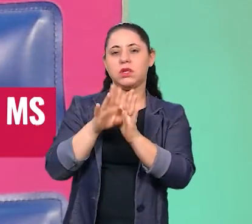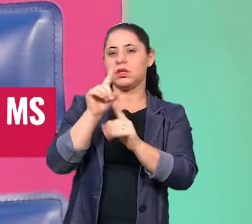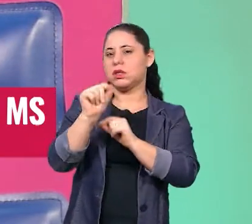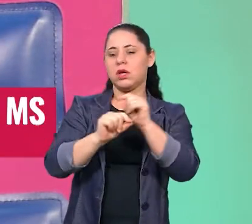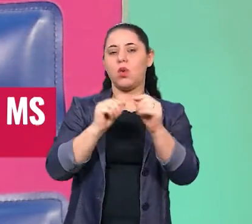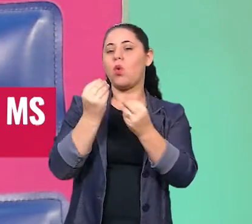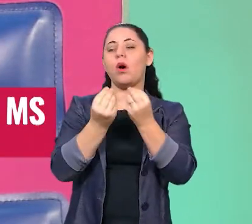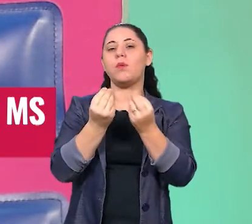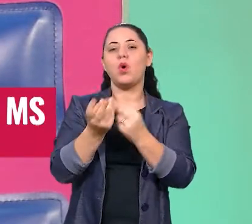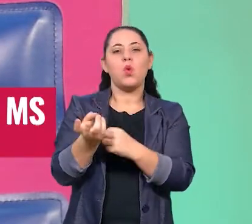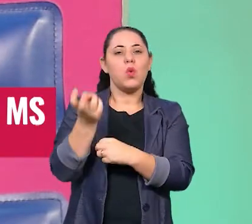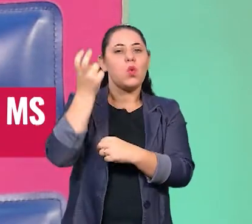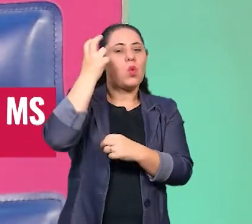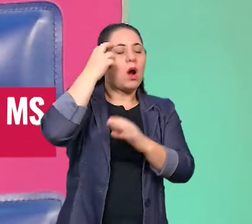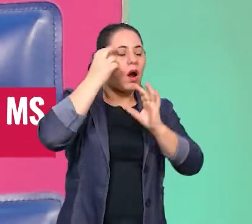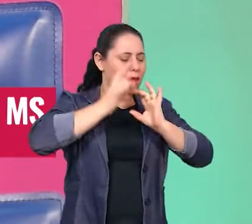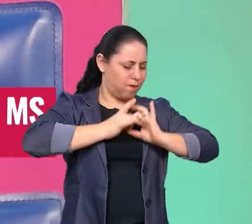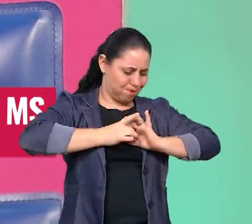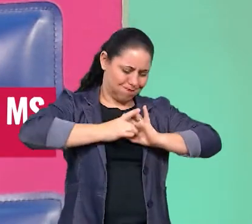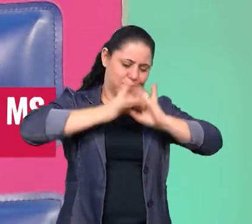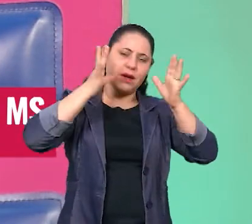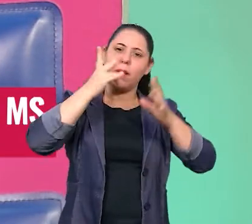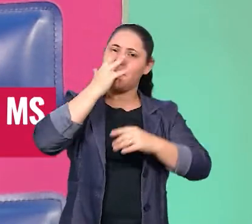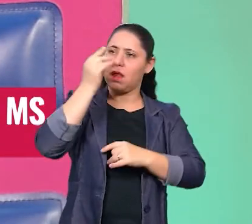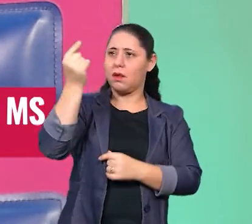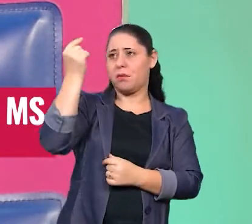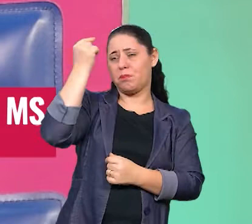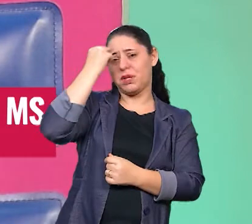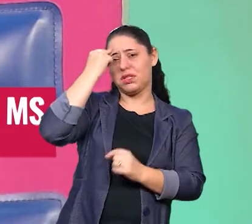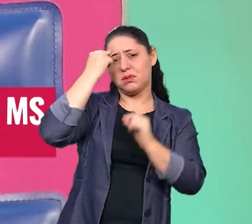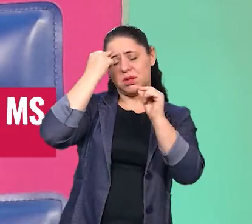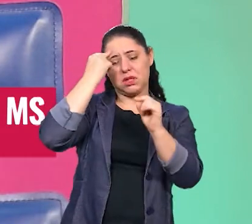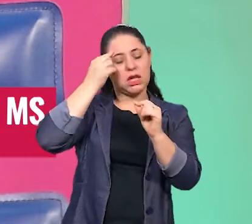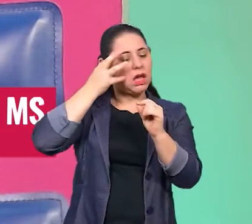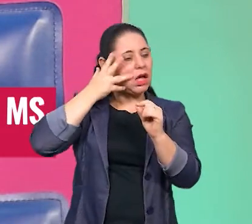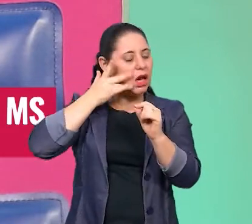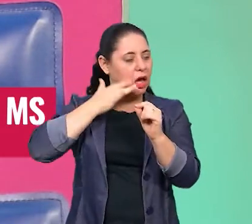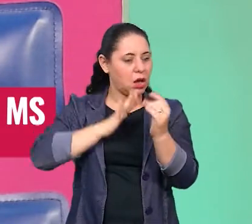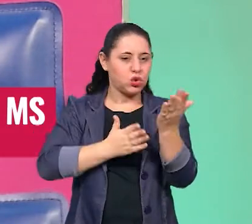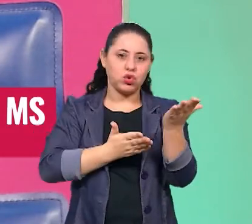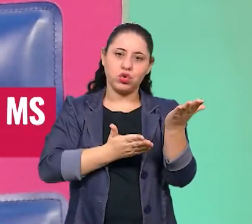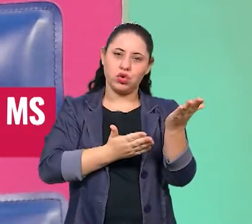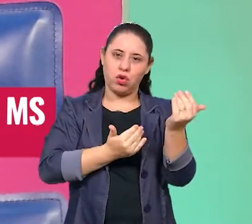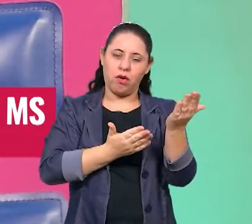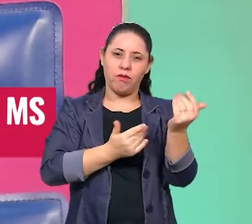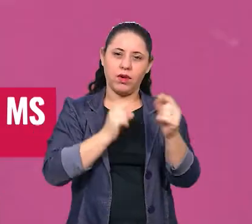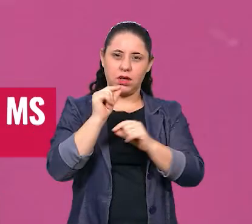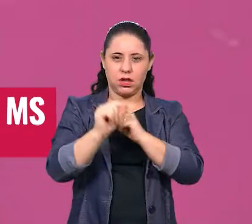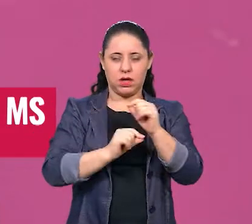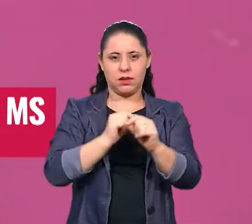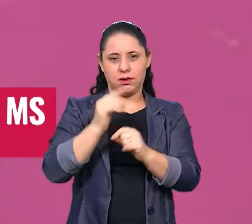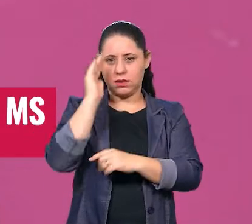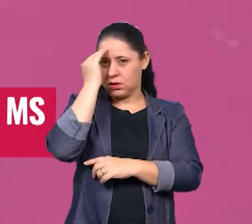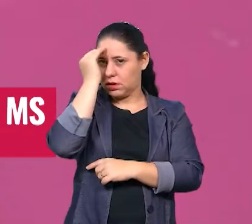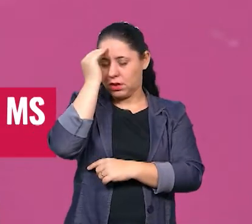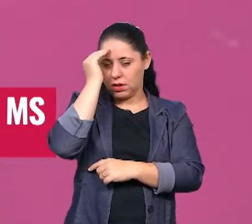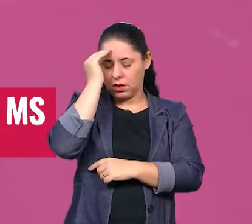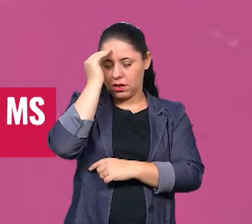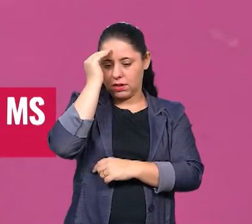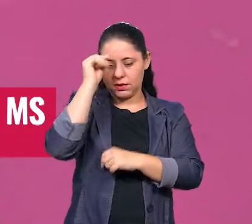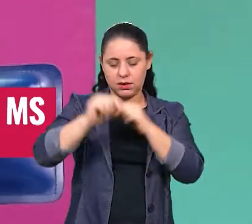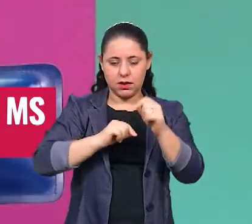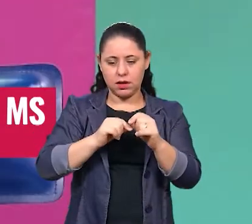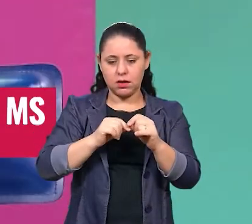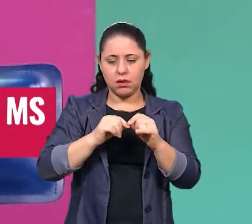Essa libertação do pensamento daquela criança, daquele adolescente, entender que ele é capaz de se